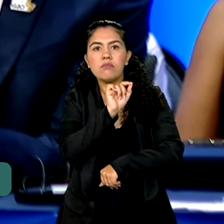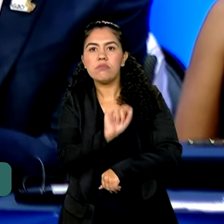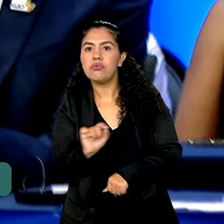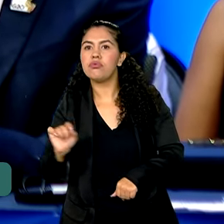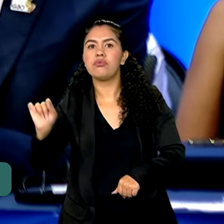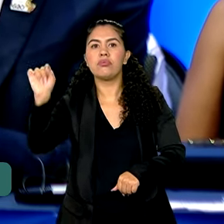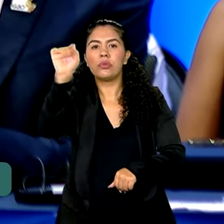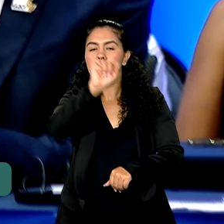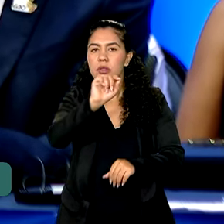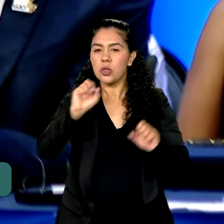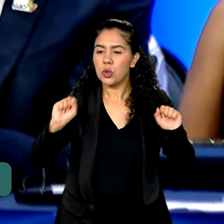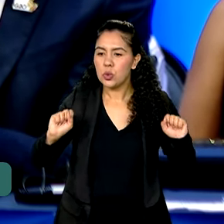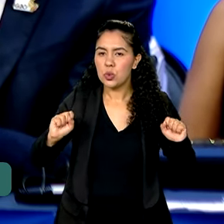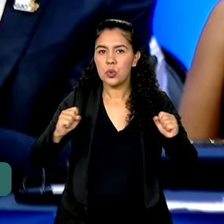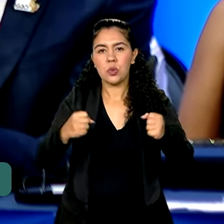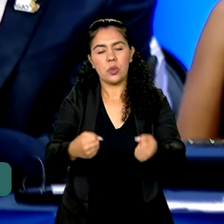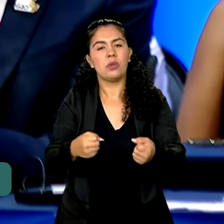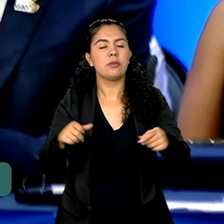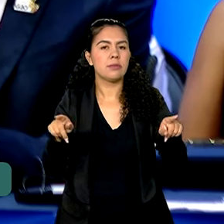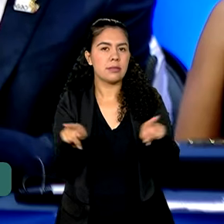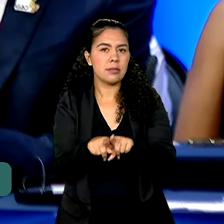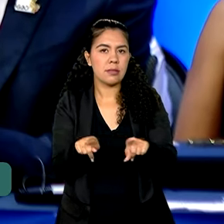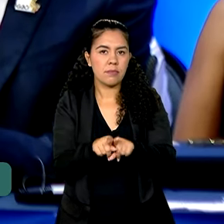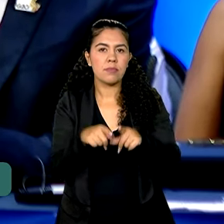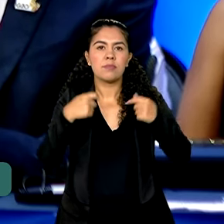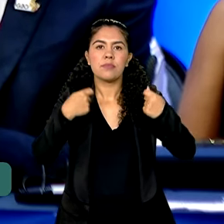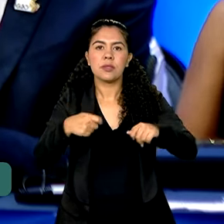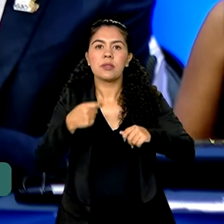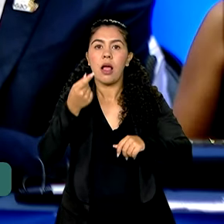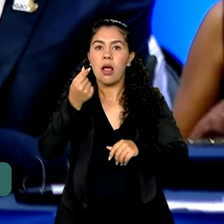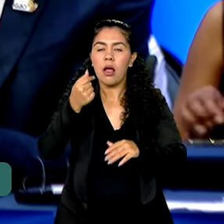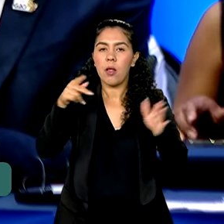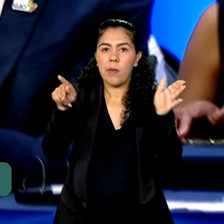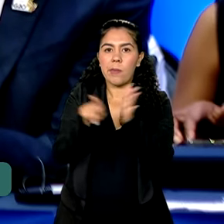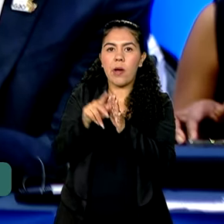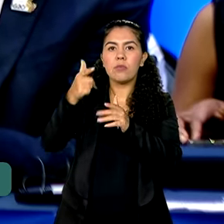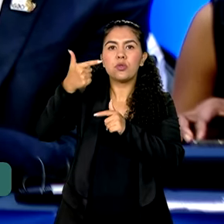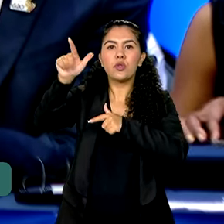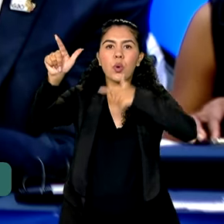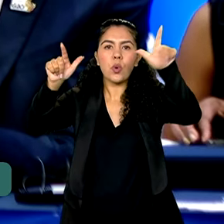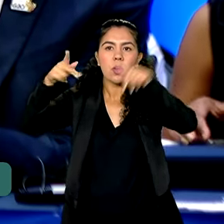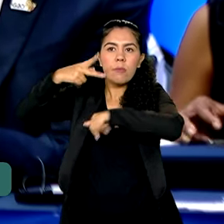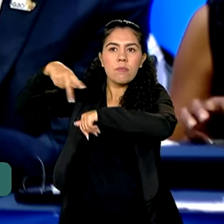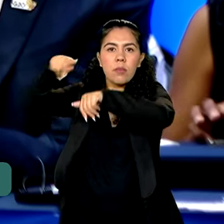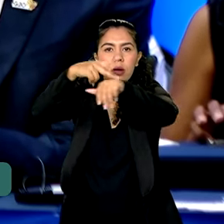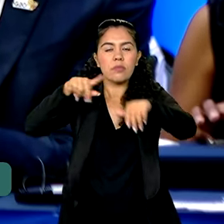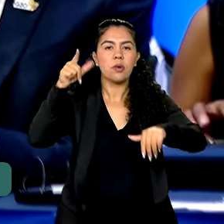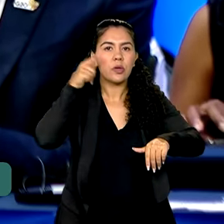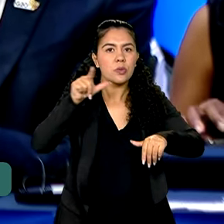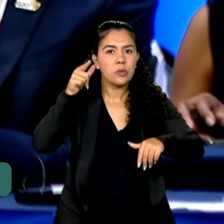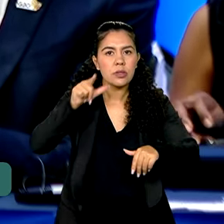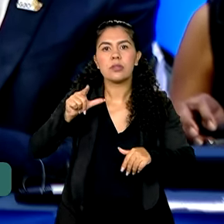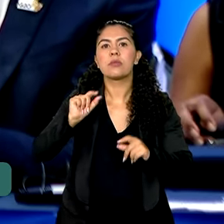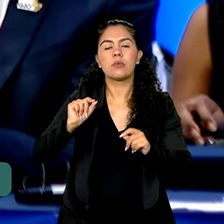necessário assegurar acesso a recursos internacionais para fortalecer a capacidade